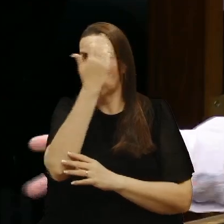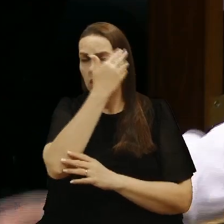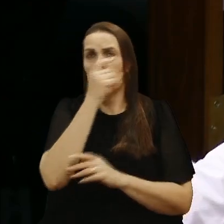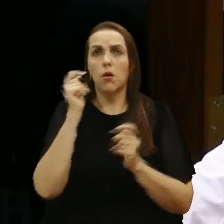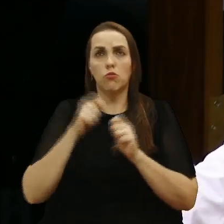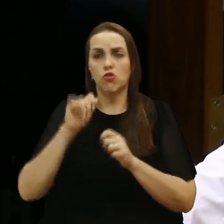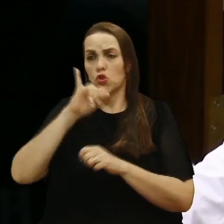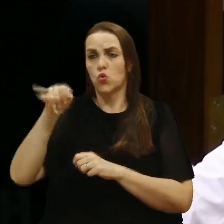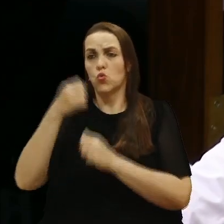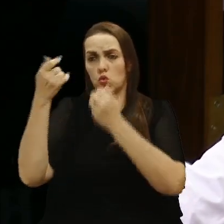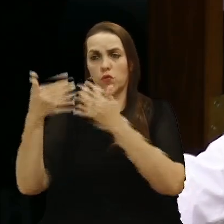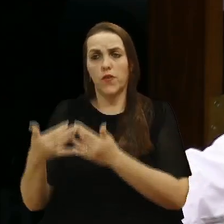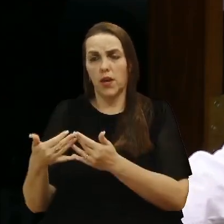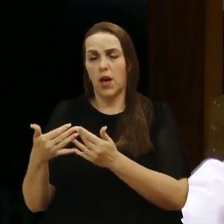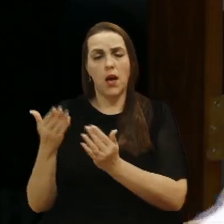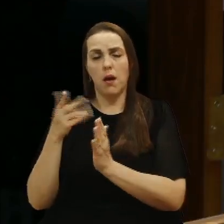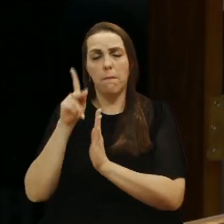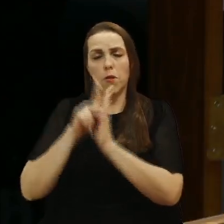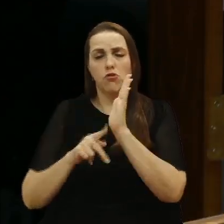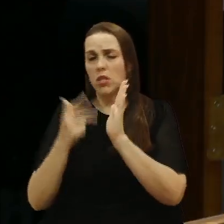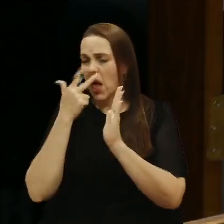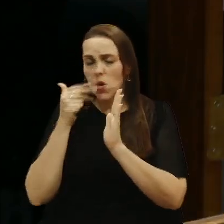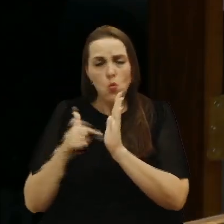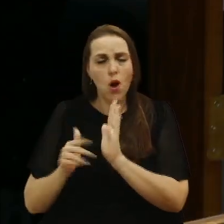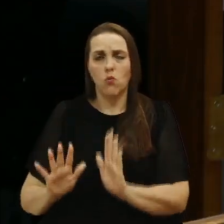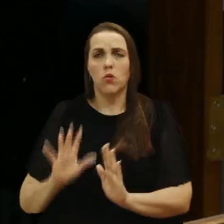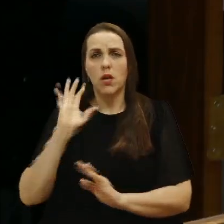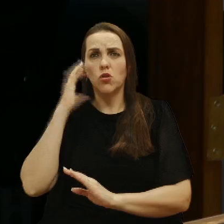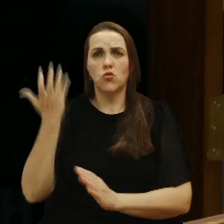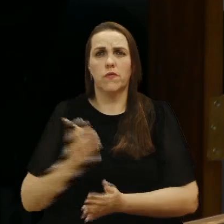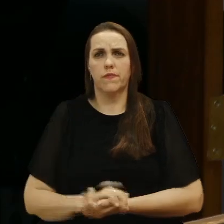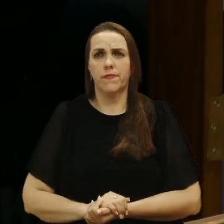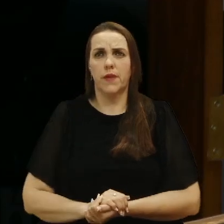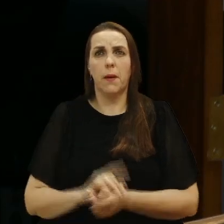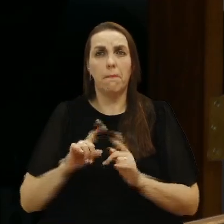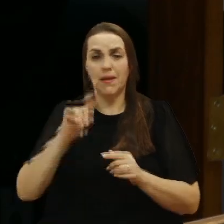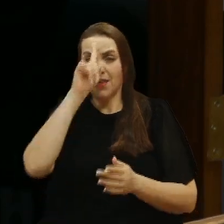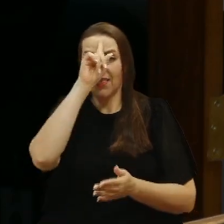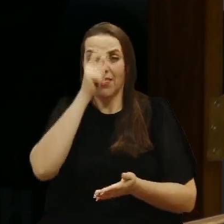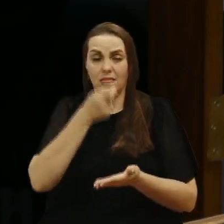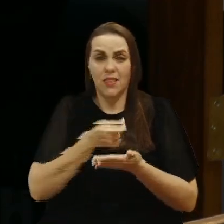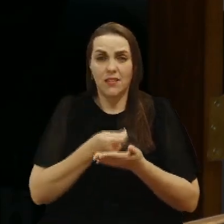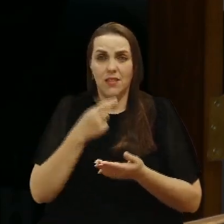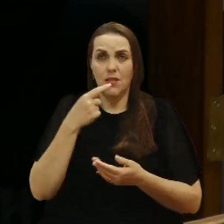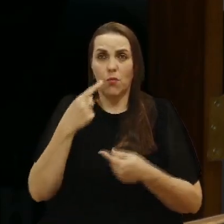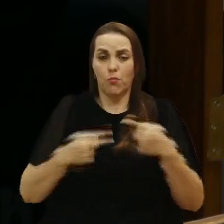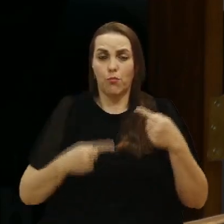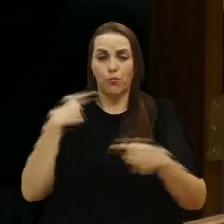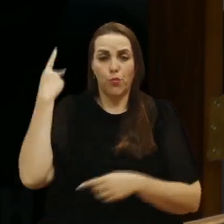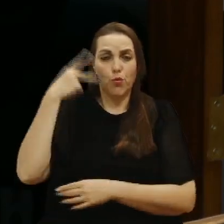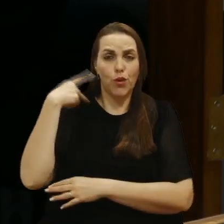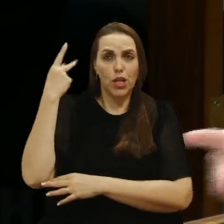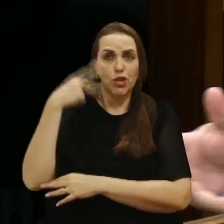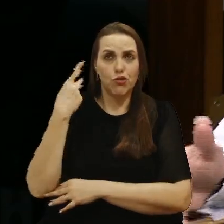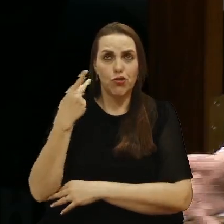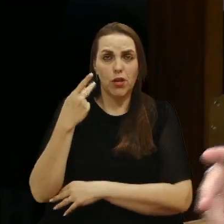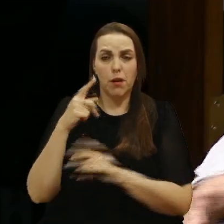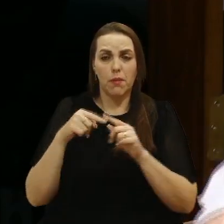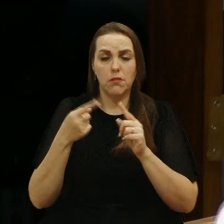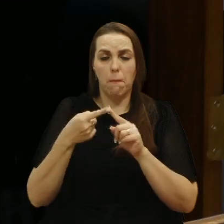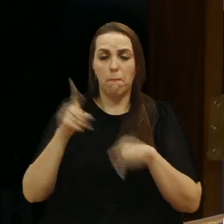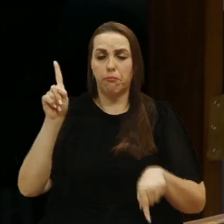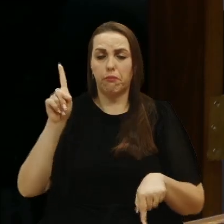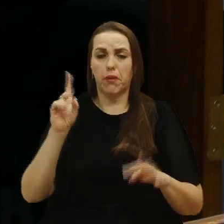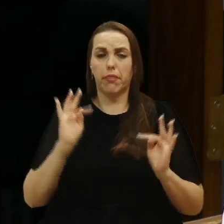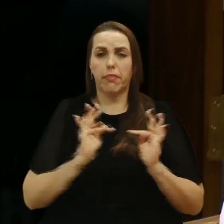mesmo projeto. Estava resolvida a situação. Agora, tem uma decisão política espelhada numa divergência técnica que